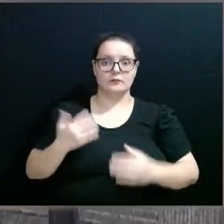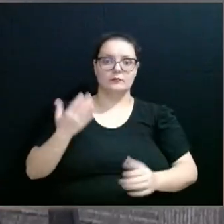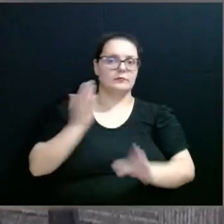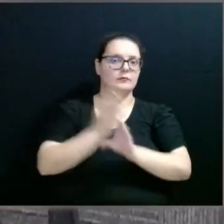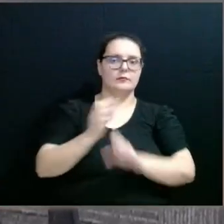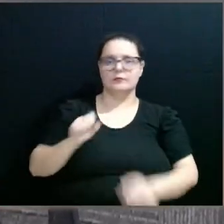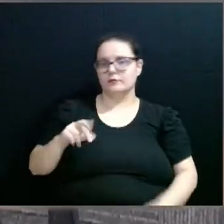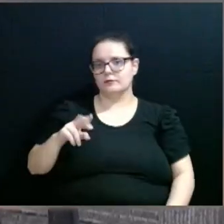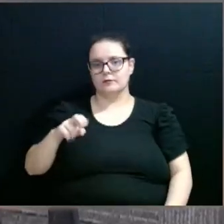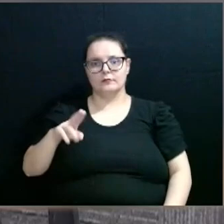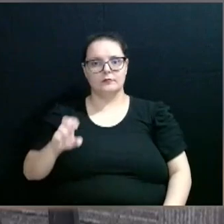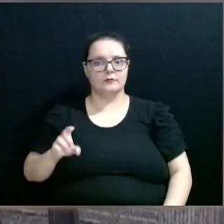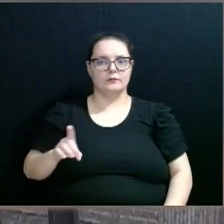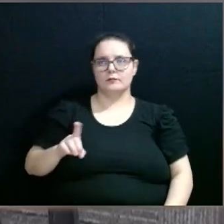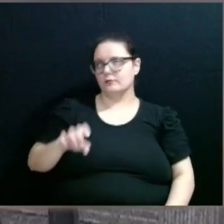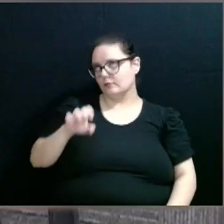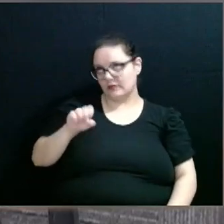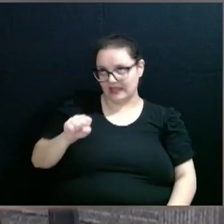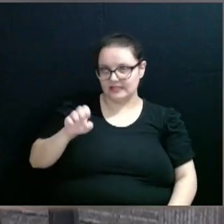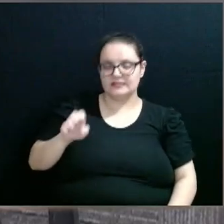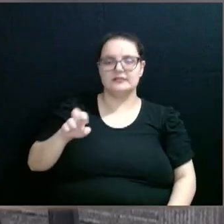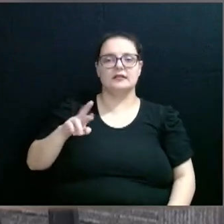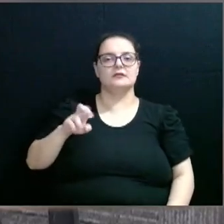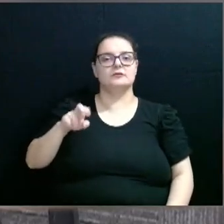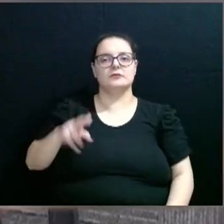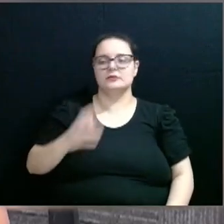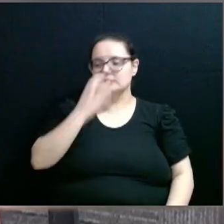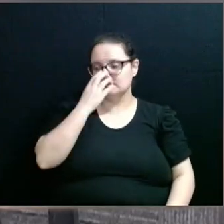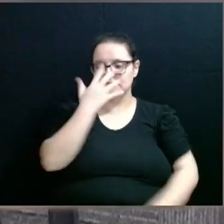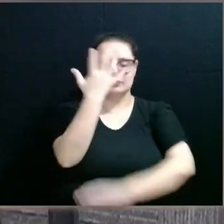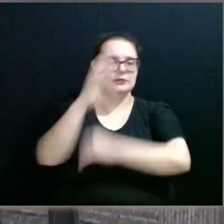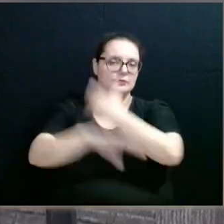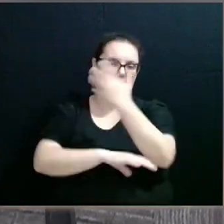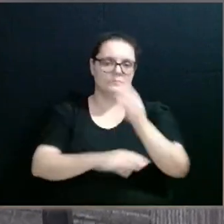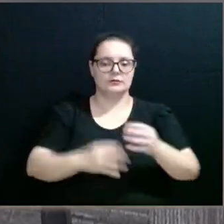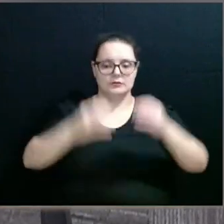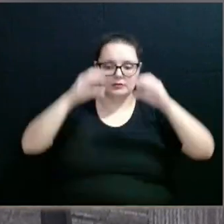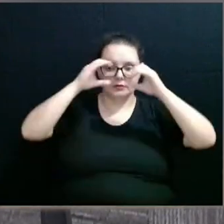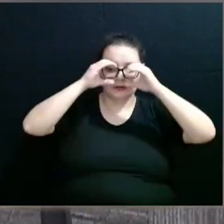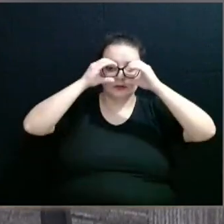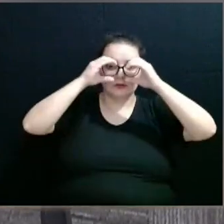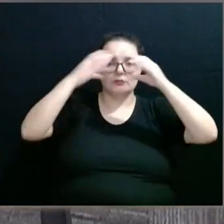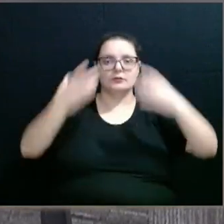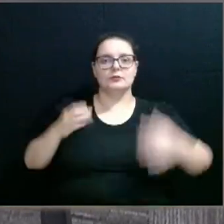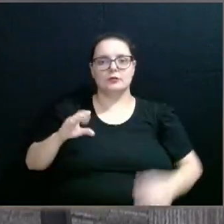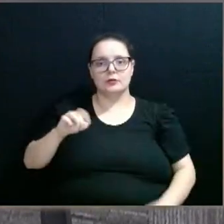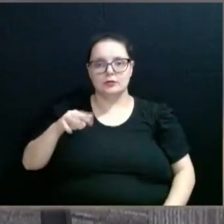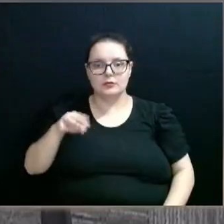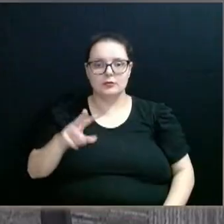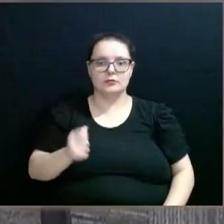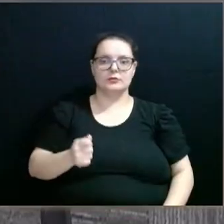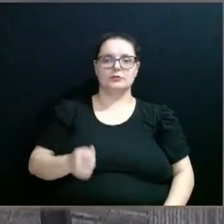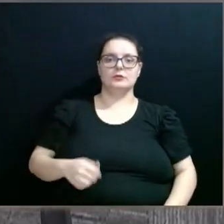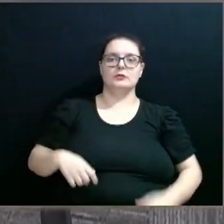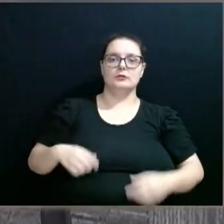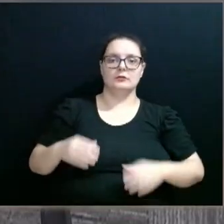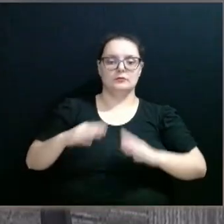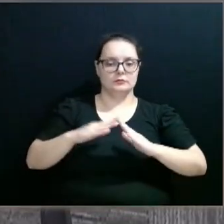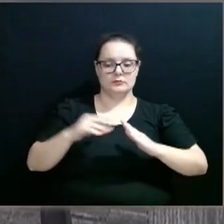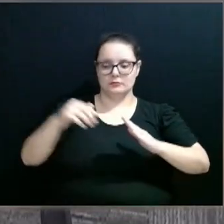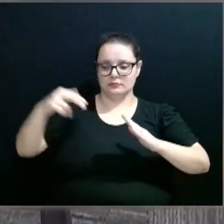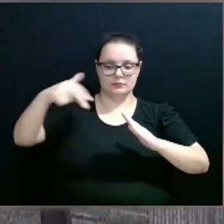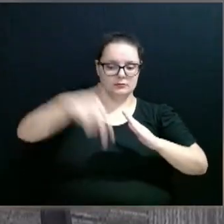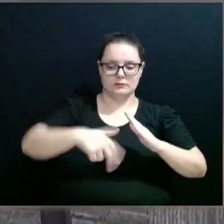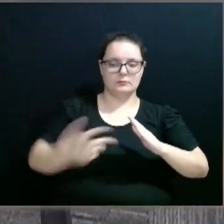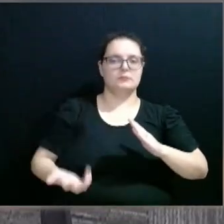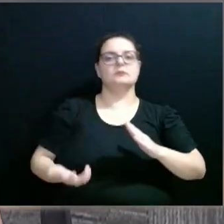cachorro do mato acidentado ou que cai no seu quintal e que precisa ser acolhido, tratado, reabilitado para